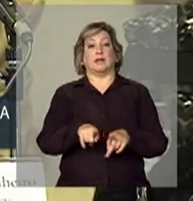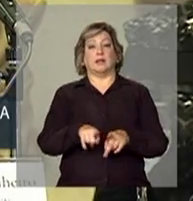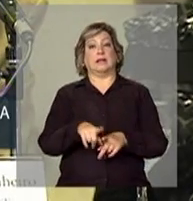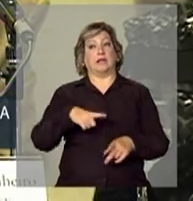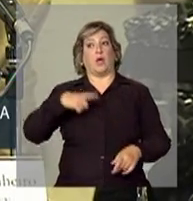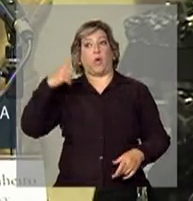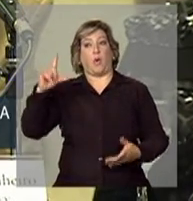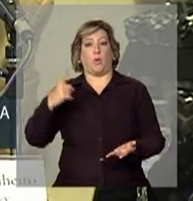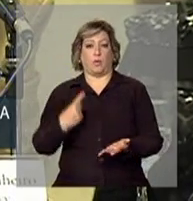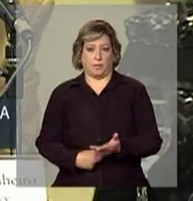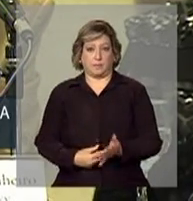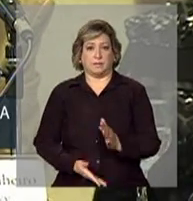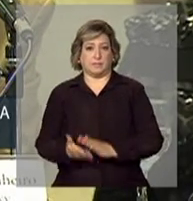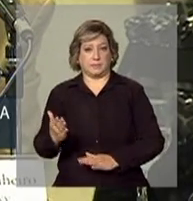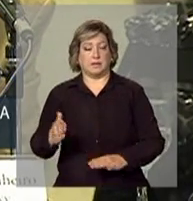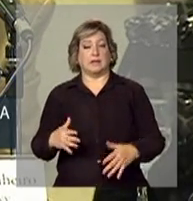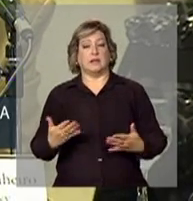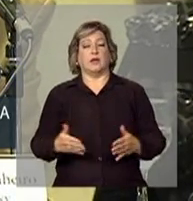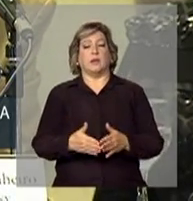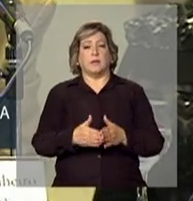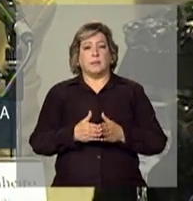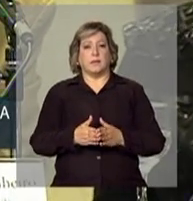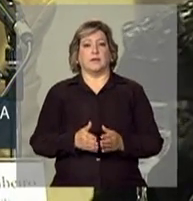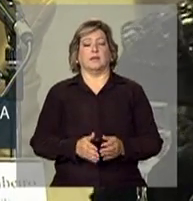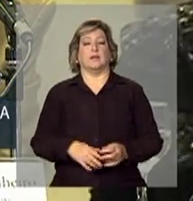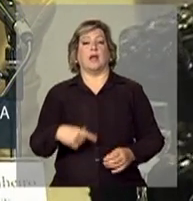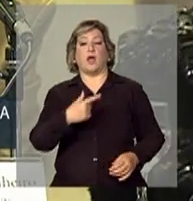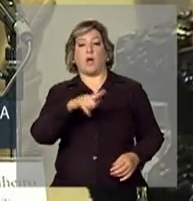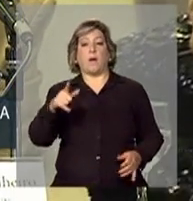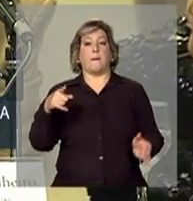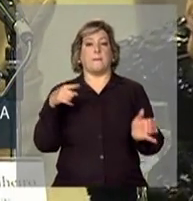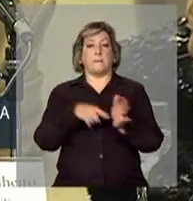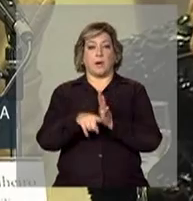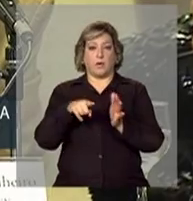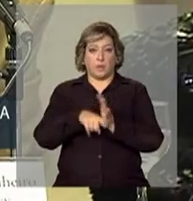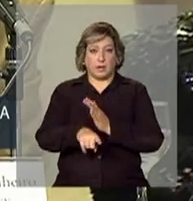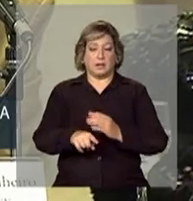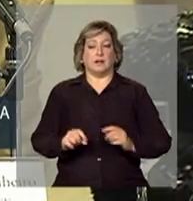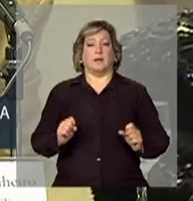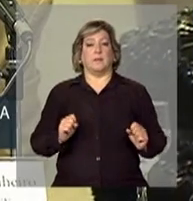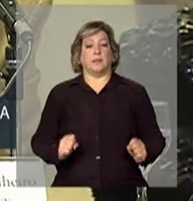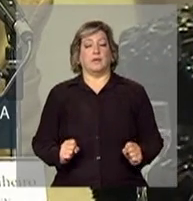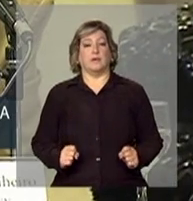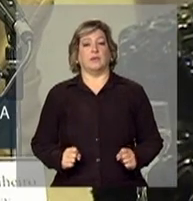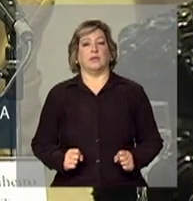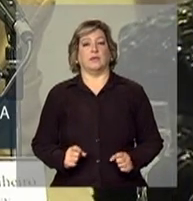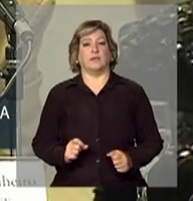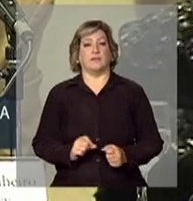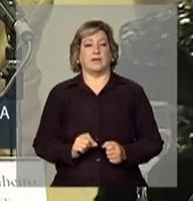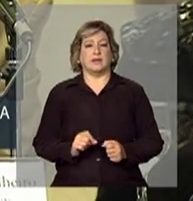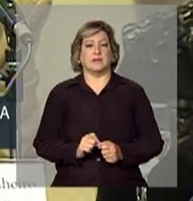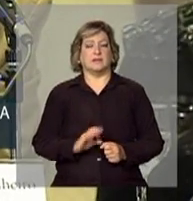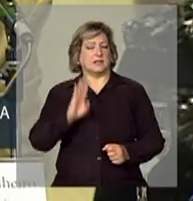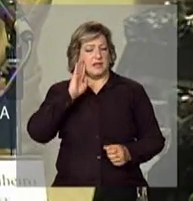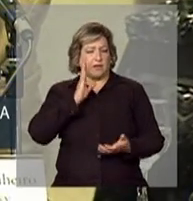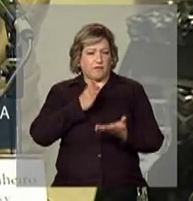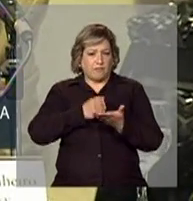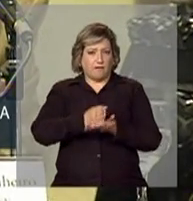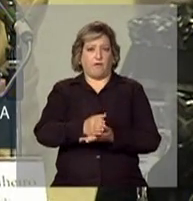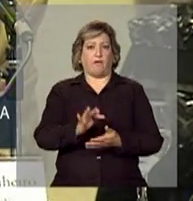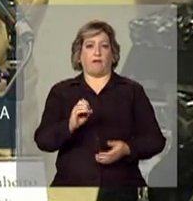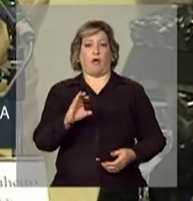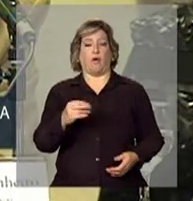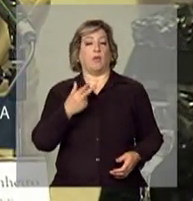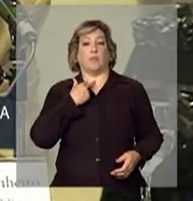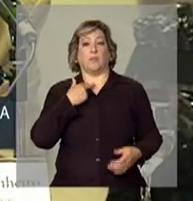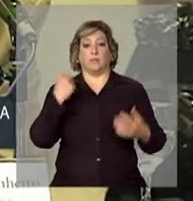outro compromisso. Então, eu só faria um apelo que as outras perguntas fossem, enfim, bem focalizadas, porque nós não temos